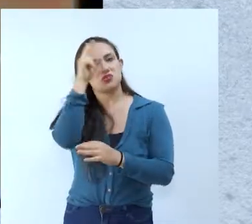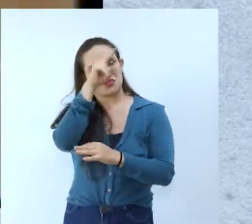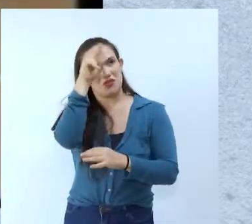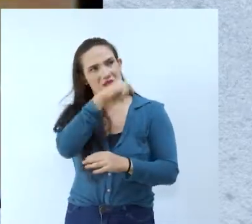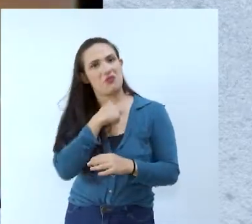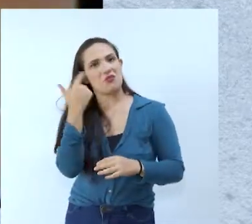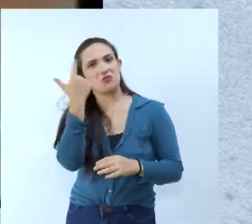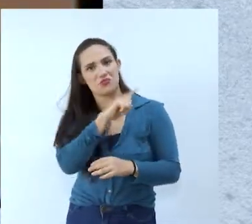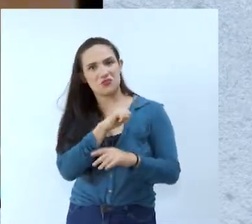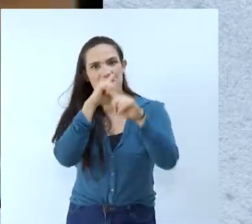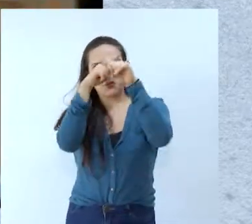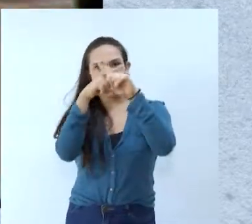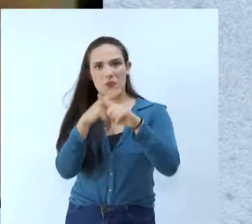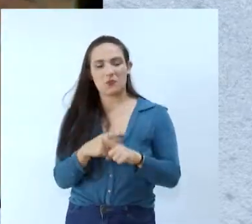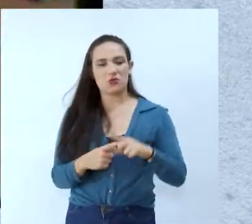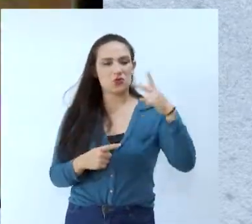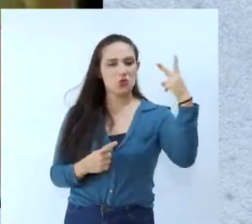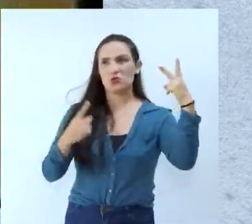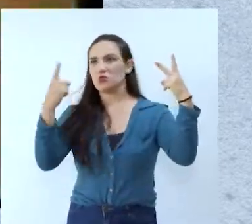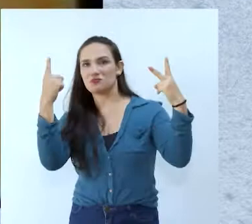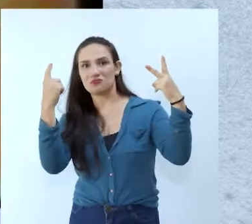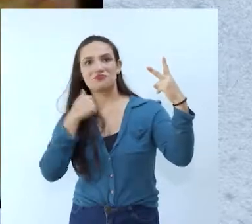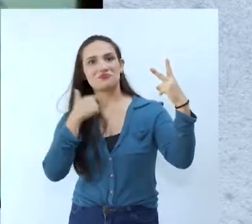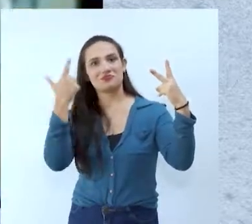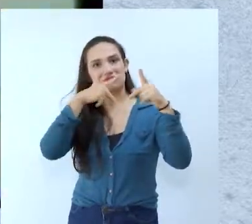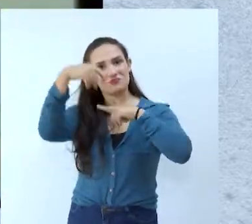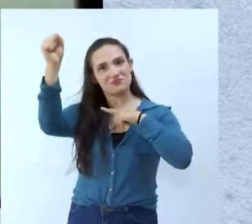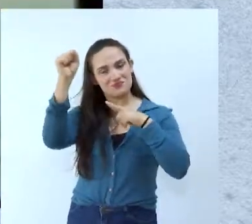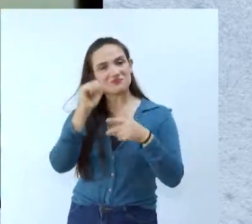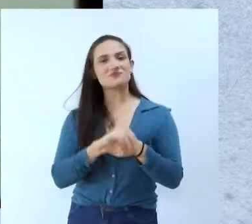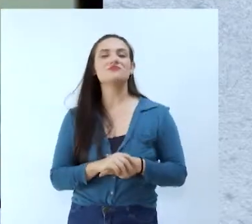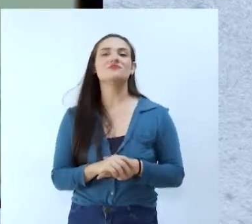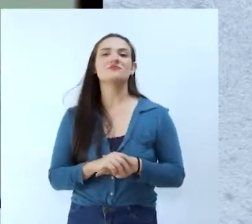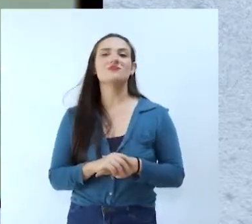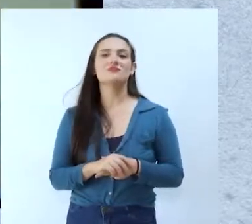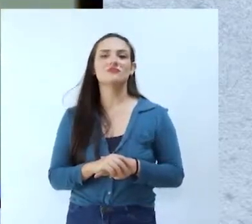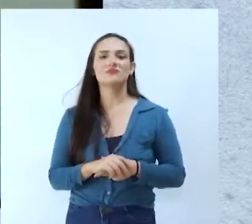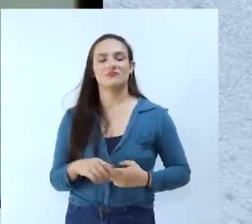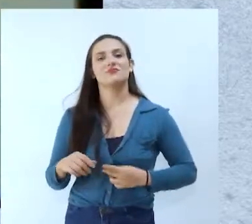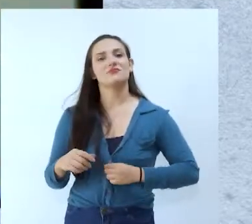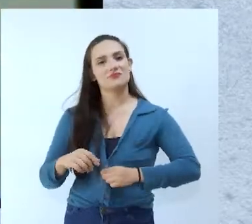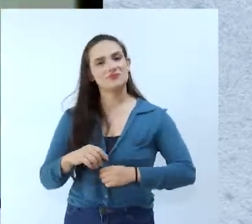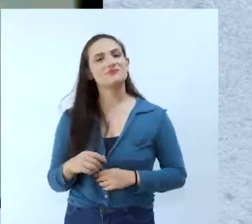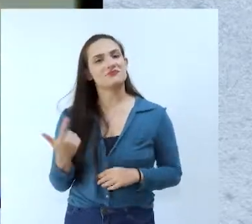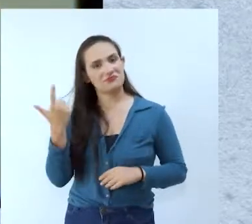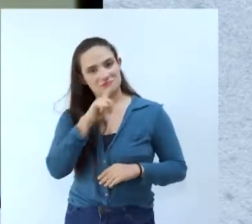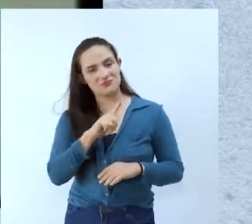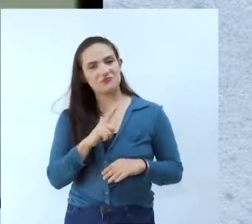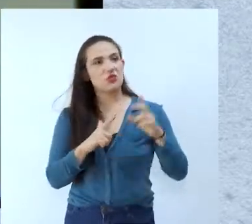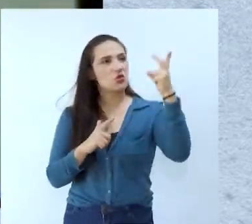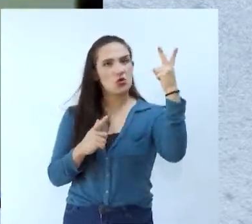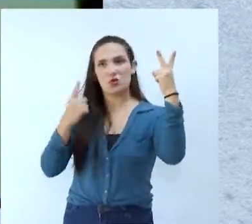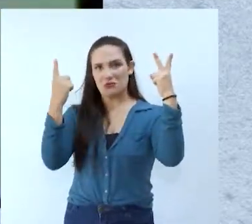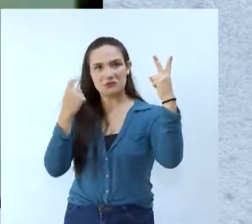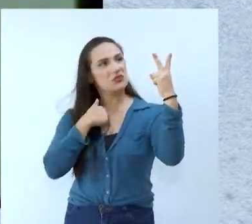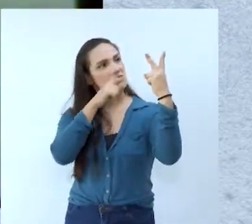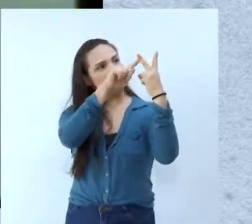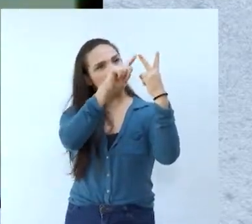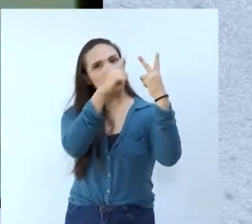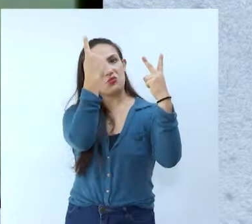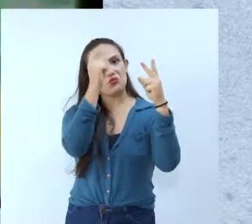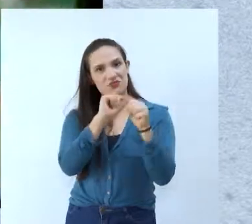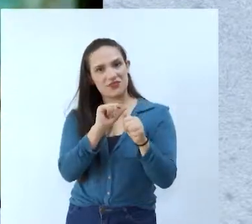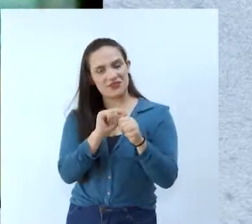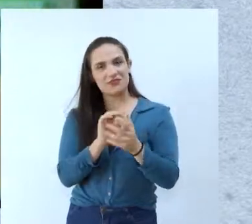lá, bateu o escanteio e ficou de cabeça. Foi um momento assim... Se ganha aquele jogo, eu acho que eu nunca mais teria saído do Palmeiras. Tinha uma estátua lá,